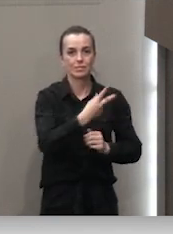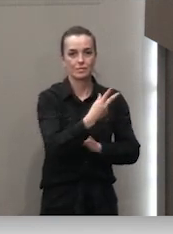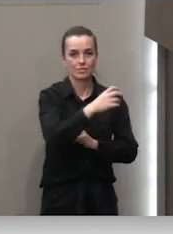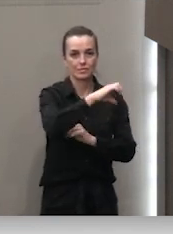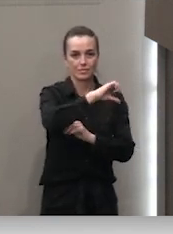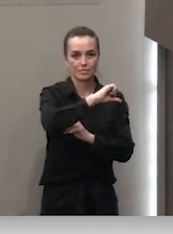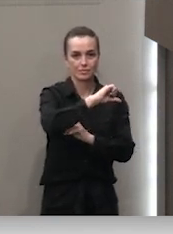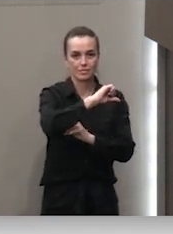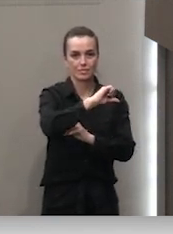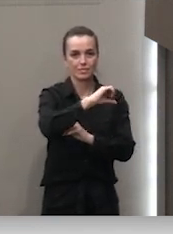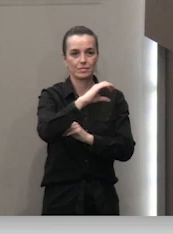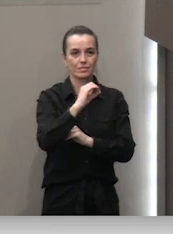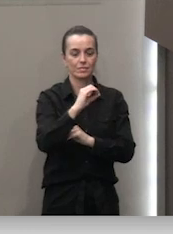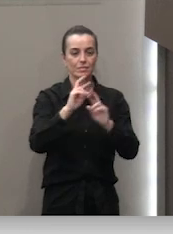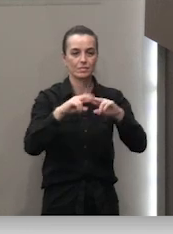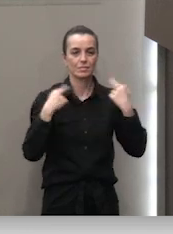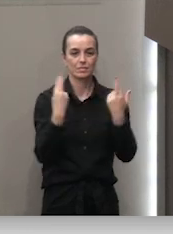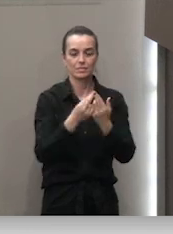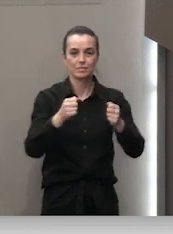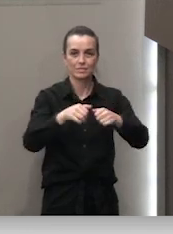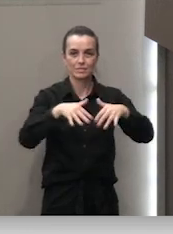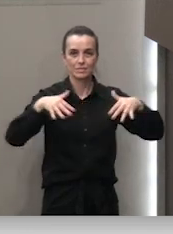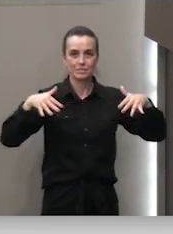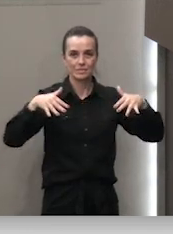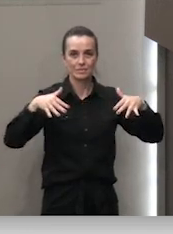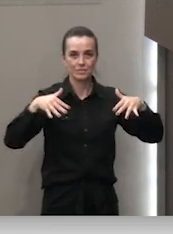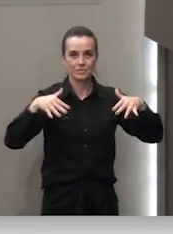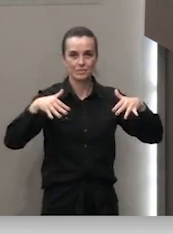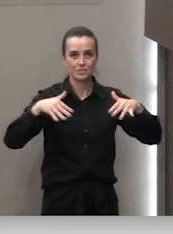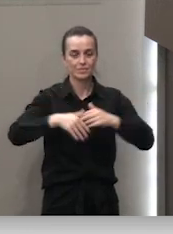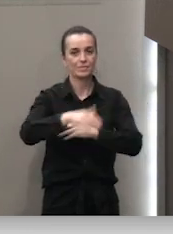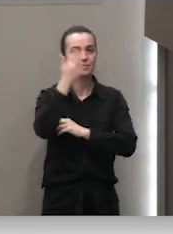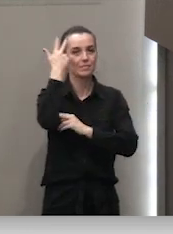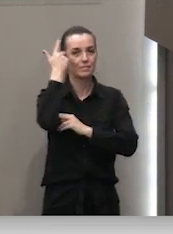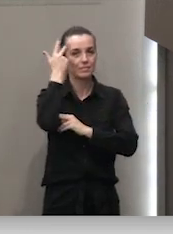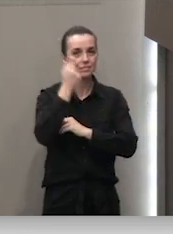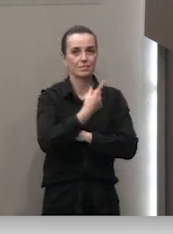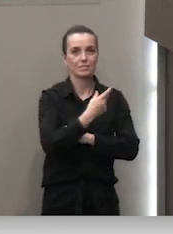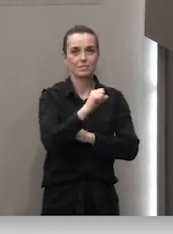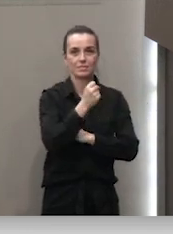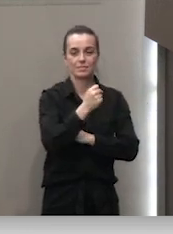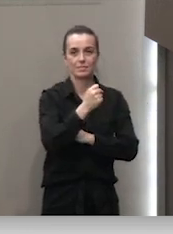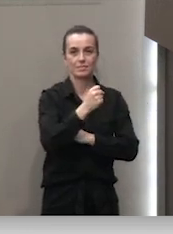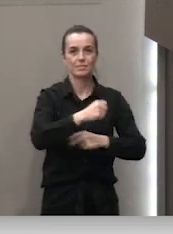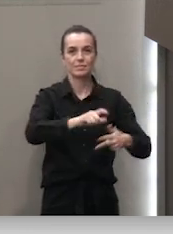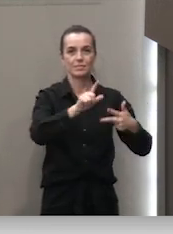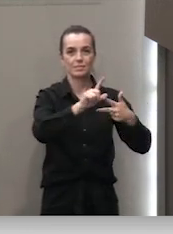290ª reunião plenária ordinária da 18ª legislatura.